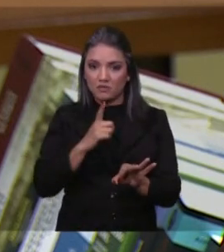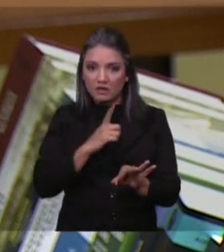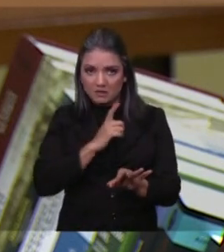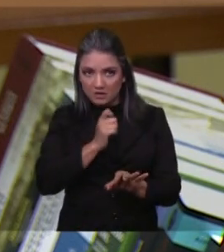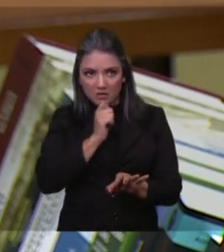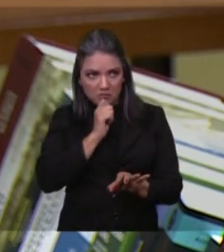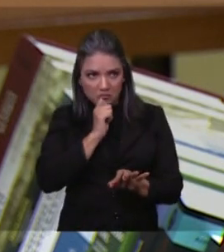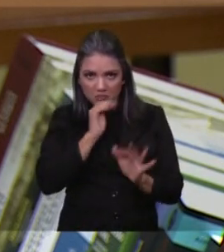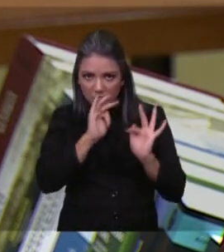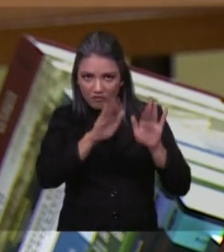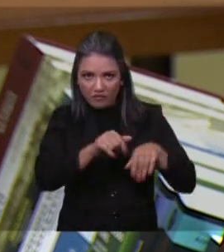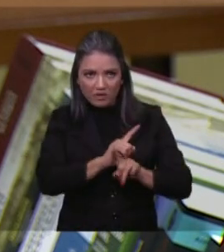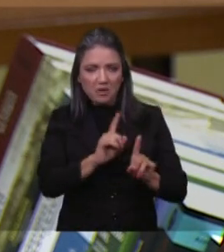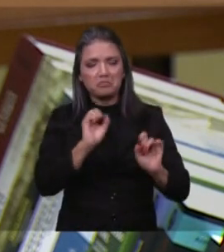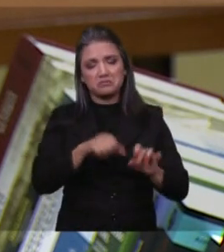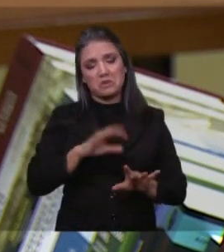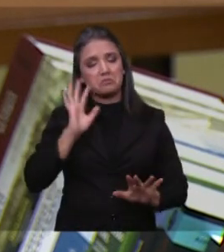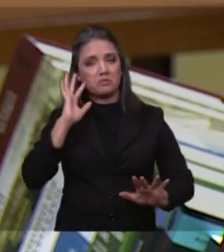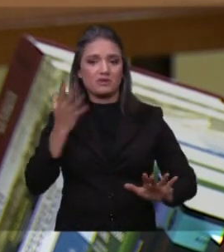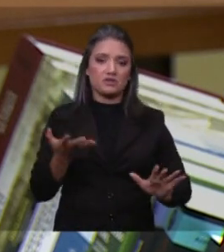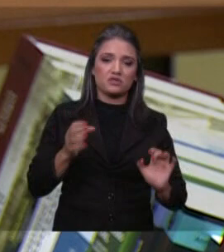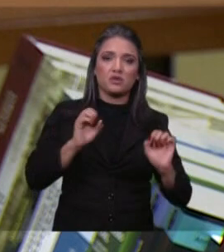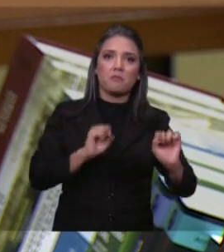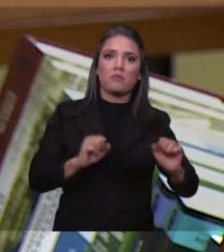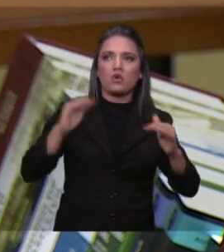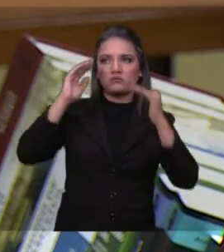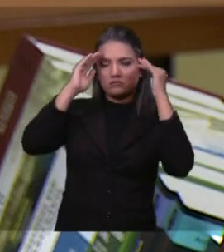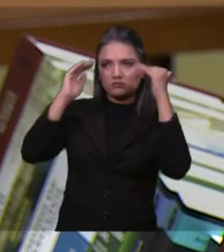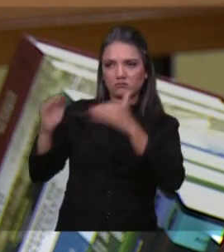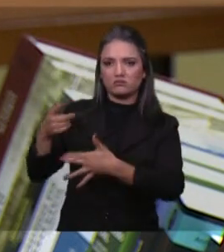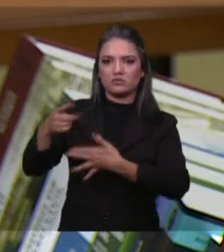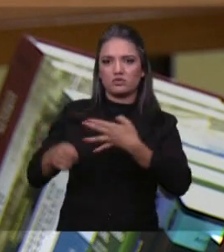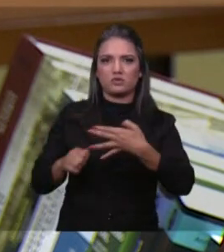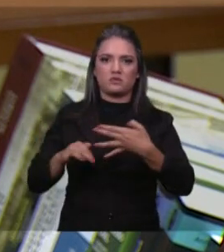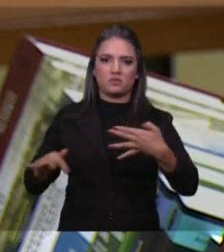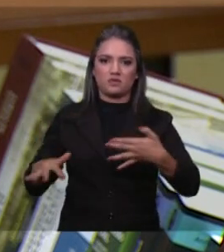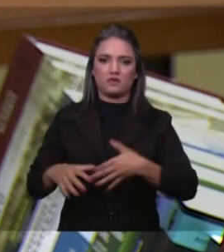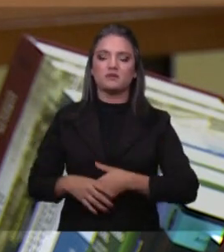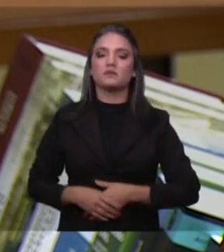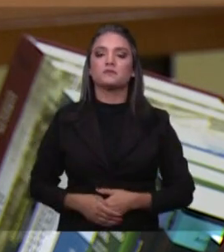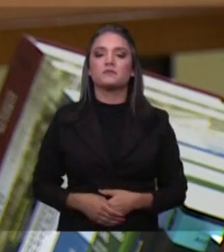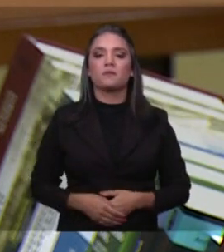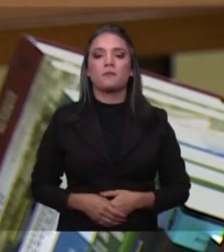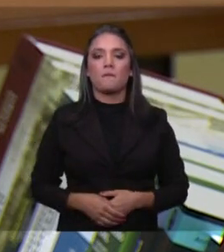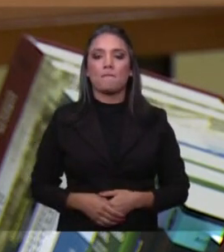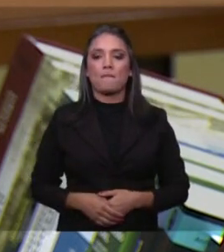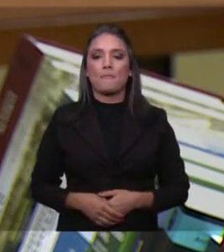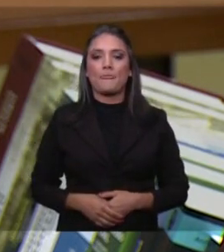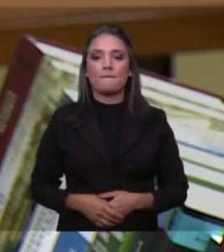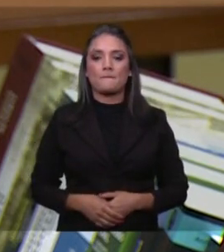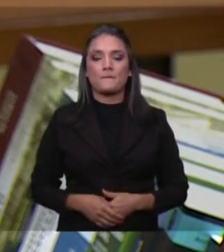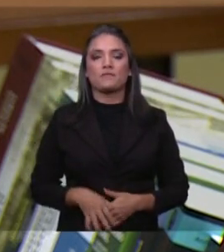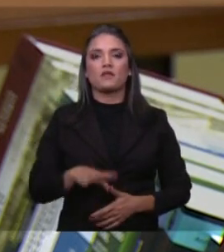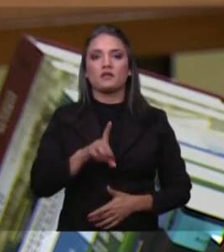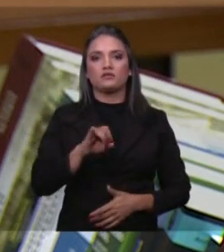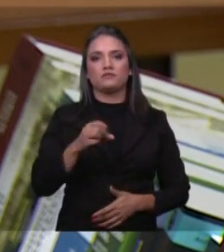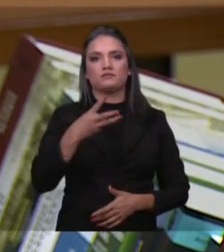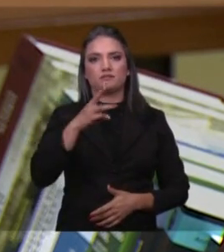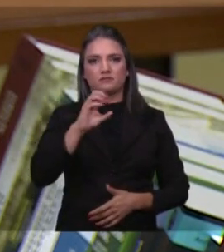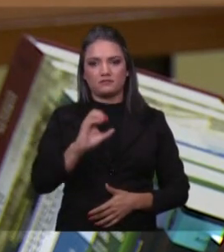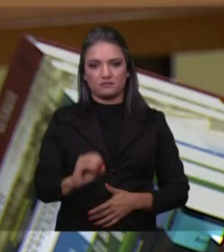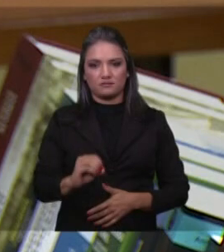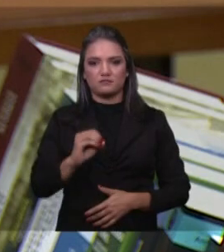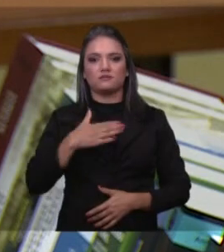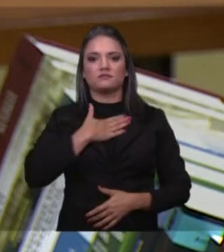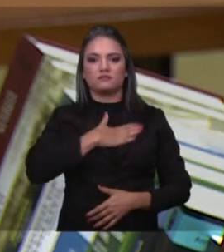ser decididos livremente, de acordo com a jurisprudência. Restando em 30/8/2018, que